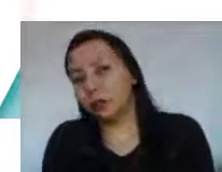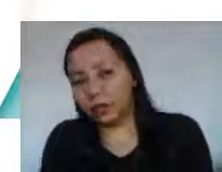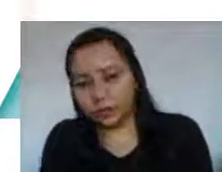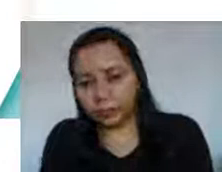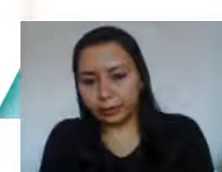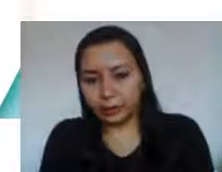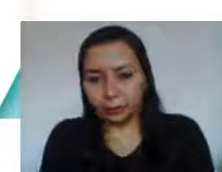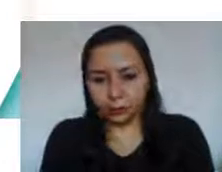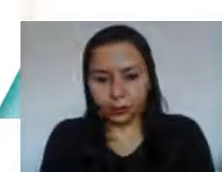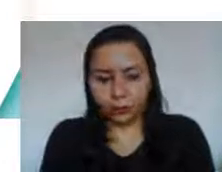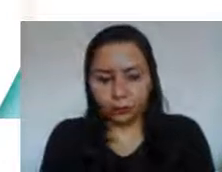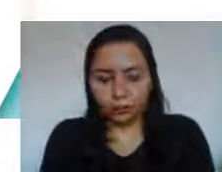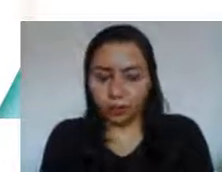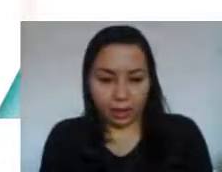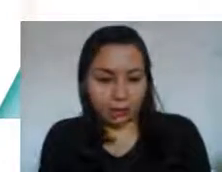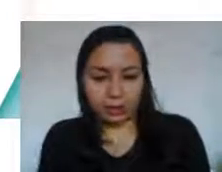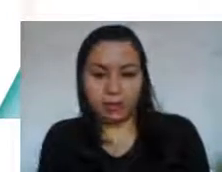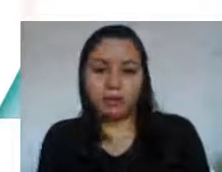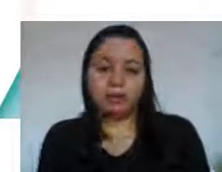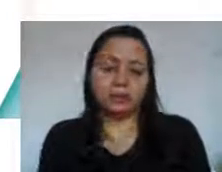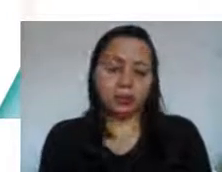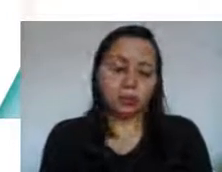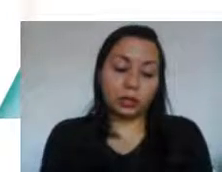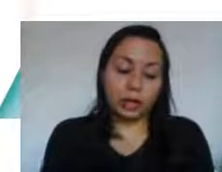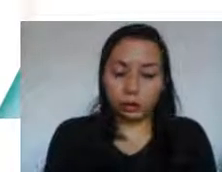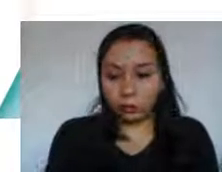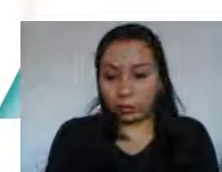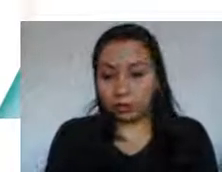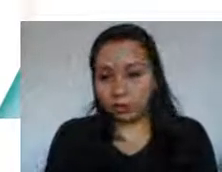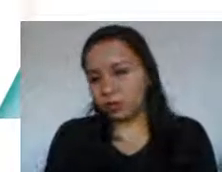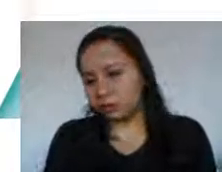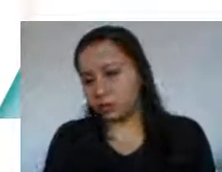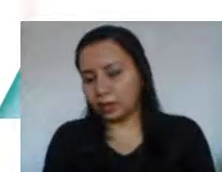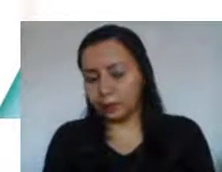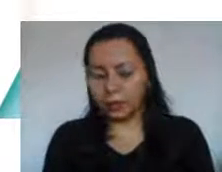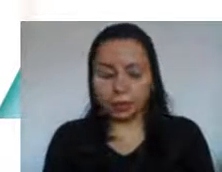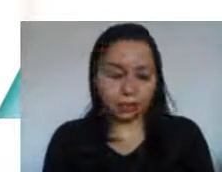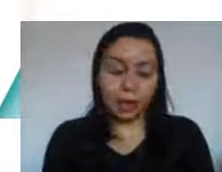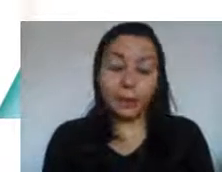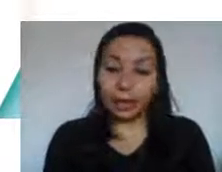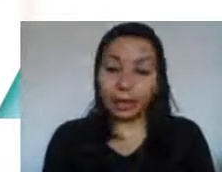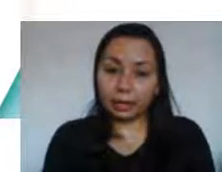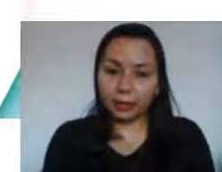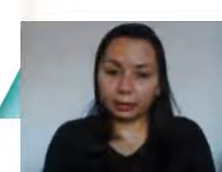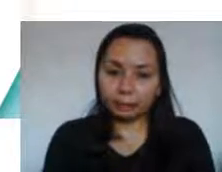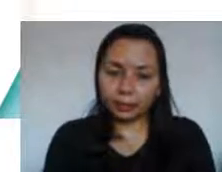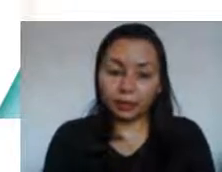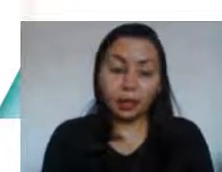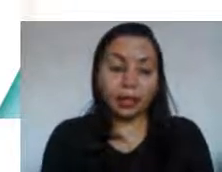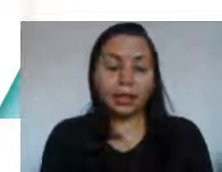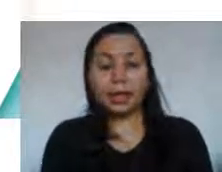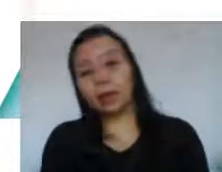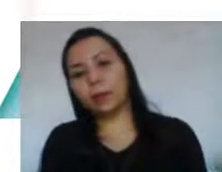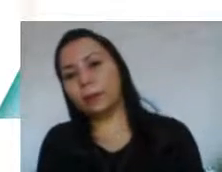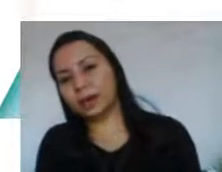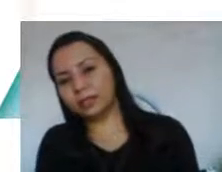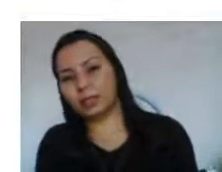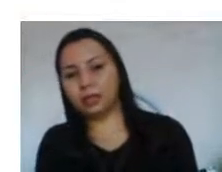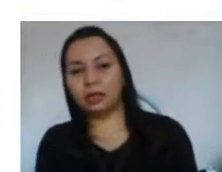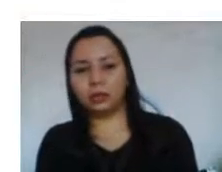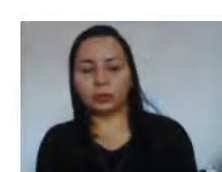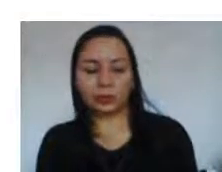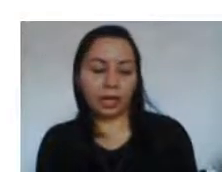matéria orgânica também para o solo. As cinzas, os resíduos dessa serrapilheira queimada. E aí, com